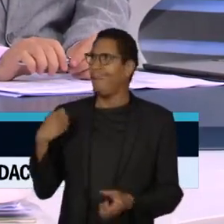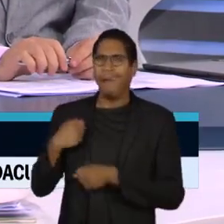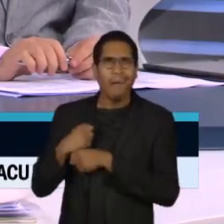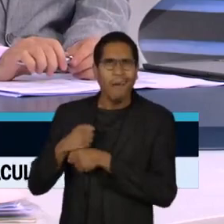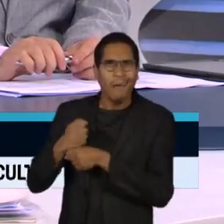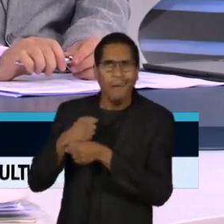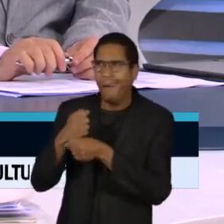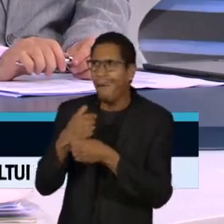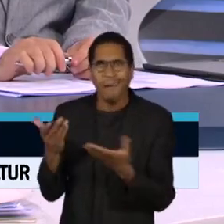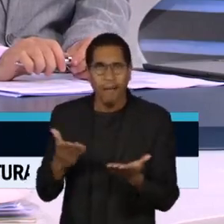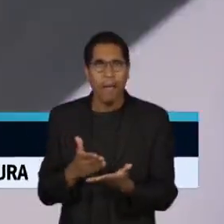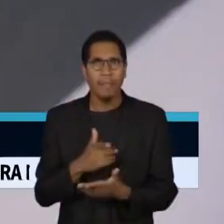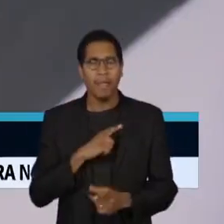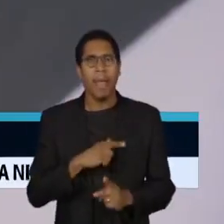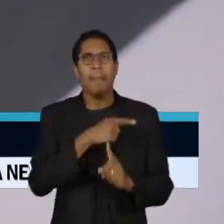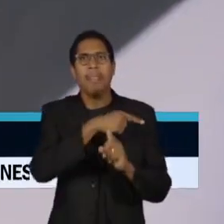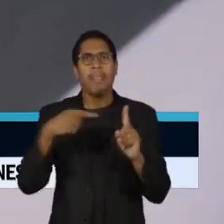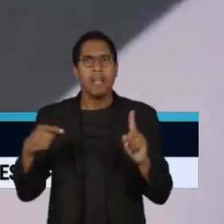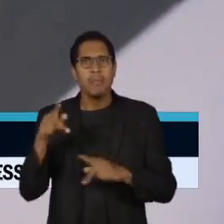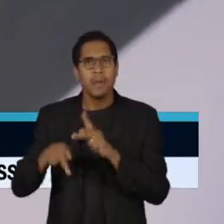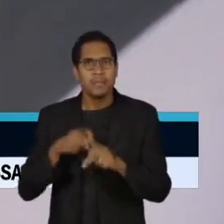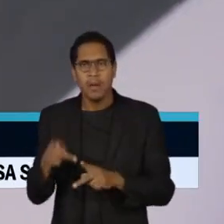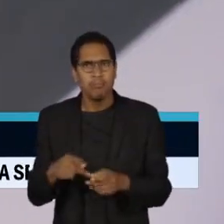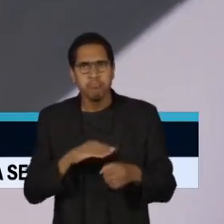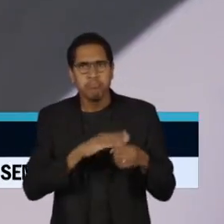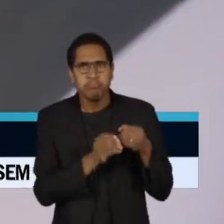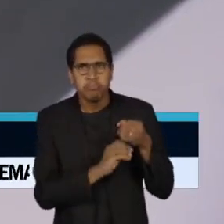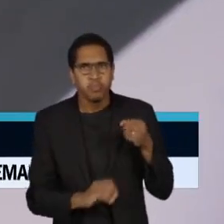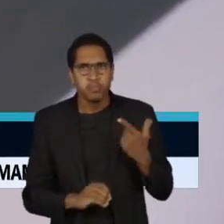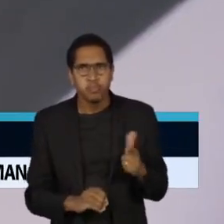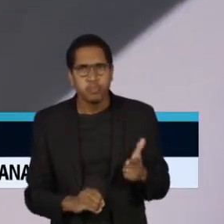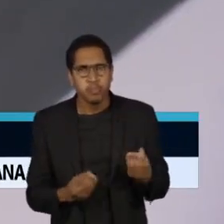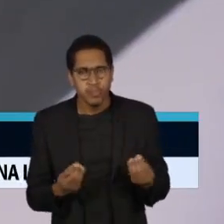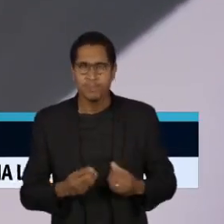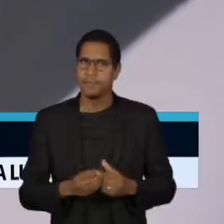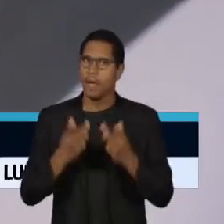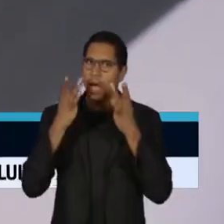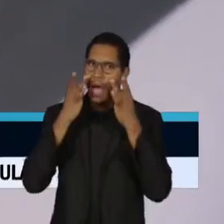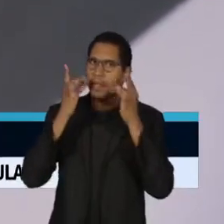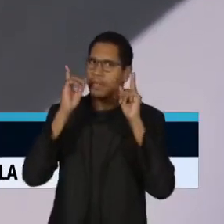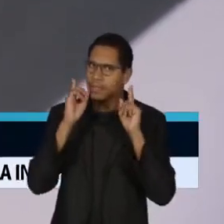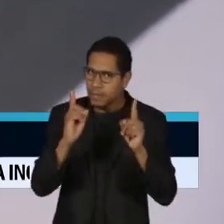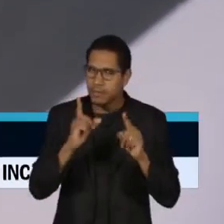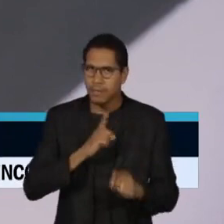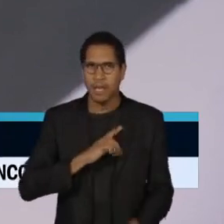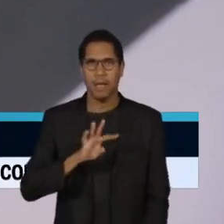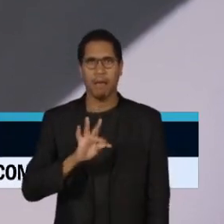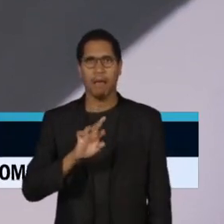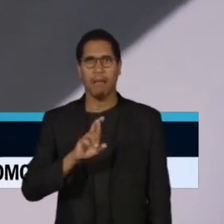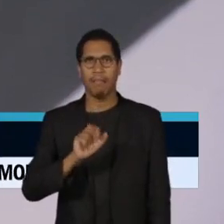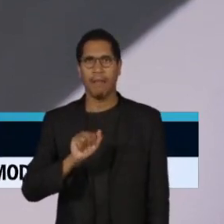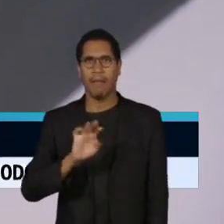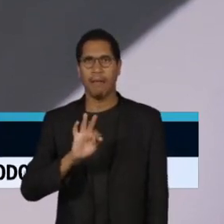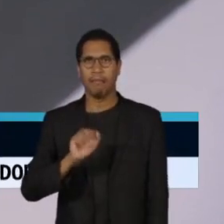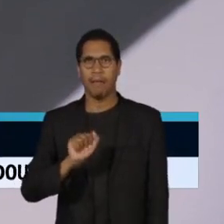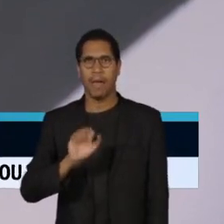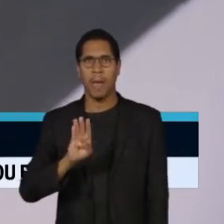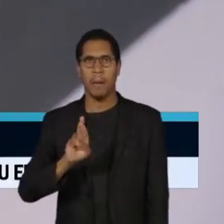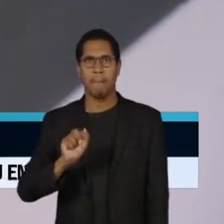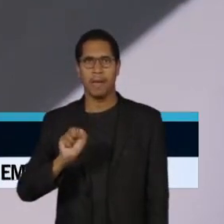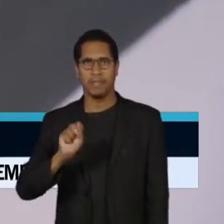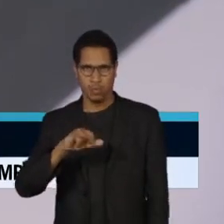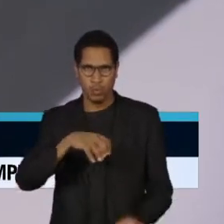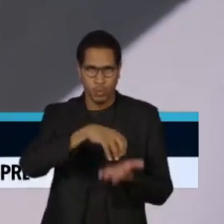de metade da população sem coleta de esgoto. E eu queria chamar a atenção para esse estudo do Trata Brasil, e a diretora